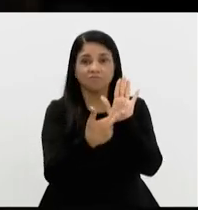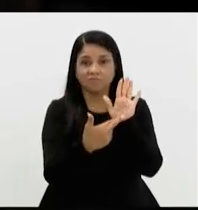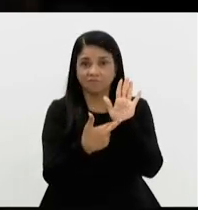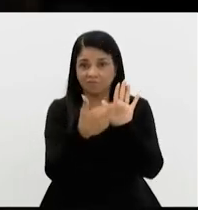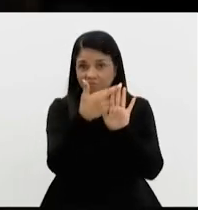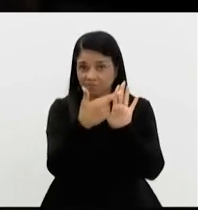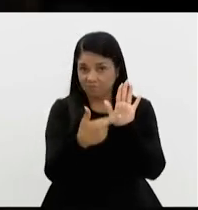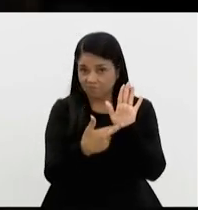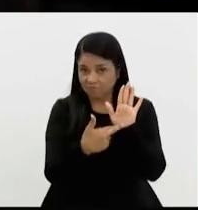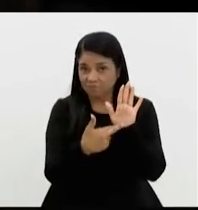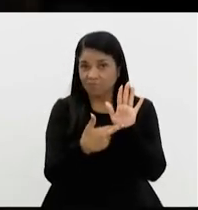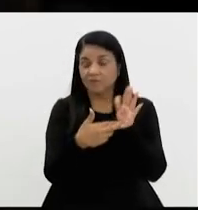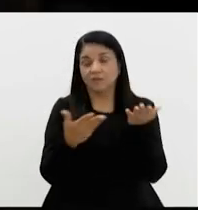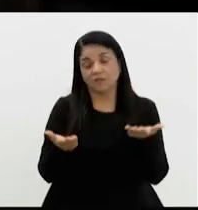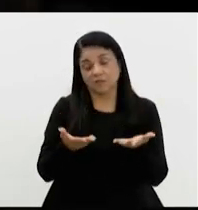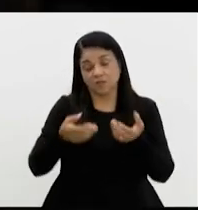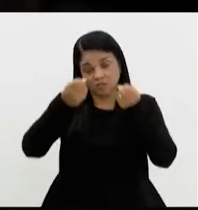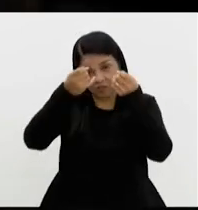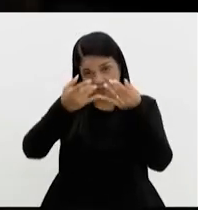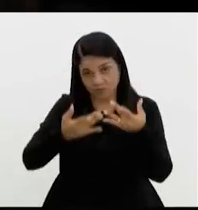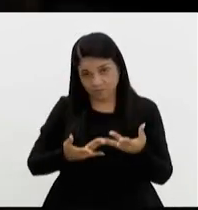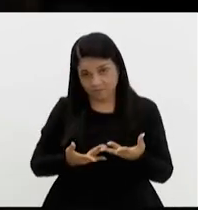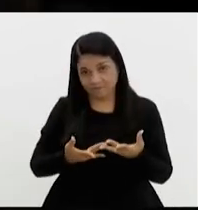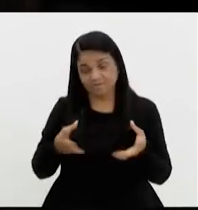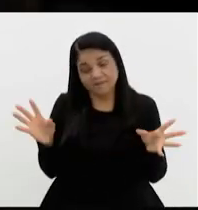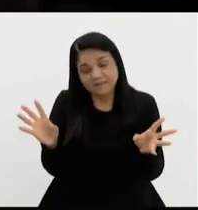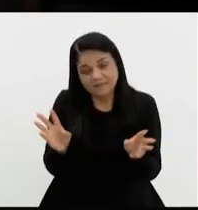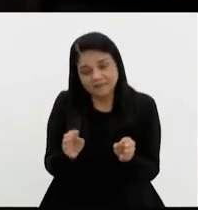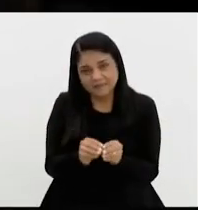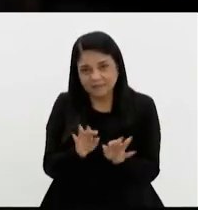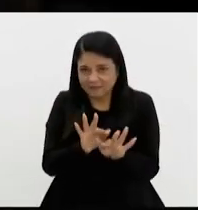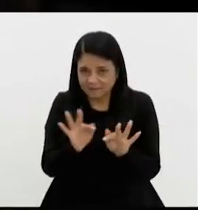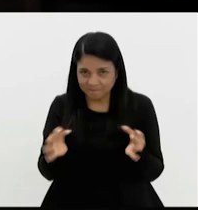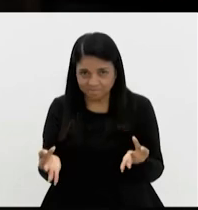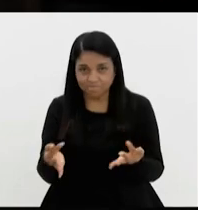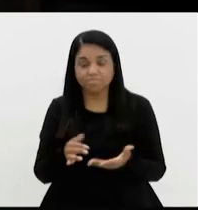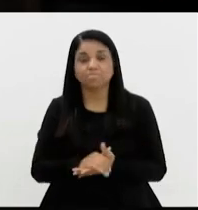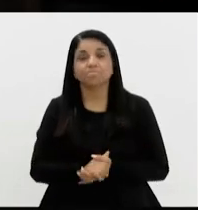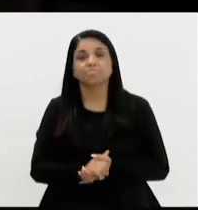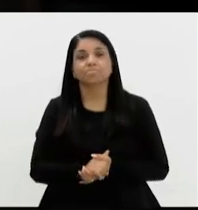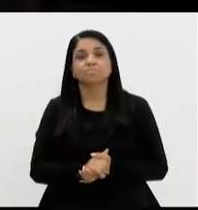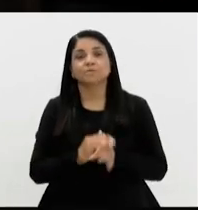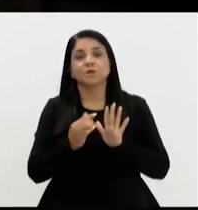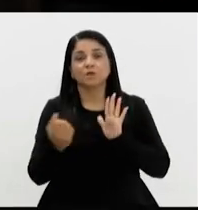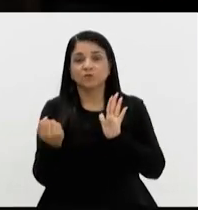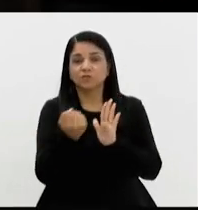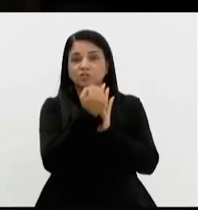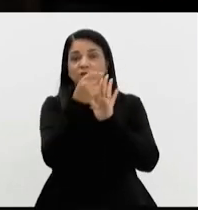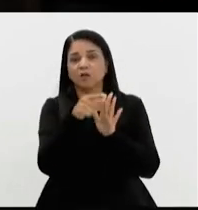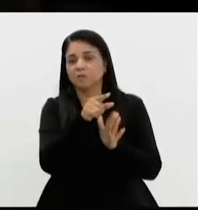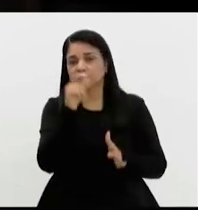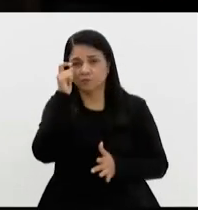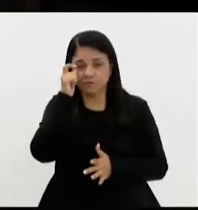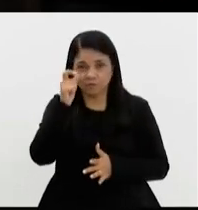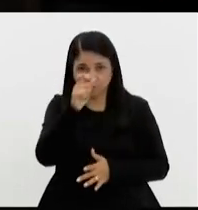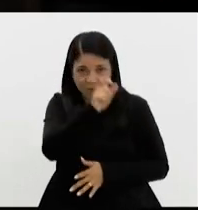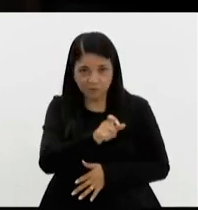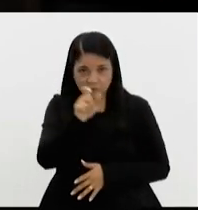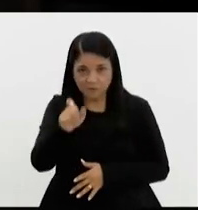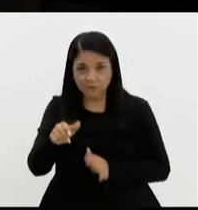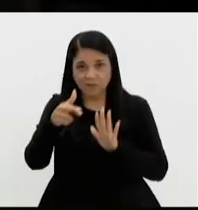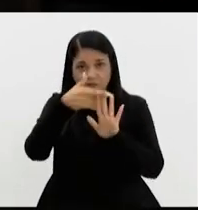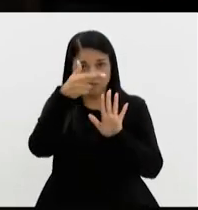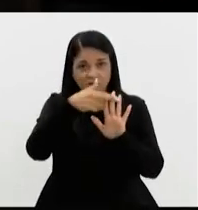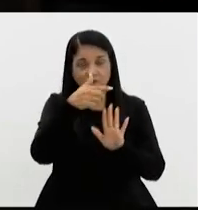agora nós comentamos aqui muito singelamente então eu destaco para as pessoas interessadas que a resolução